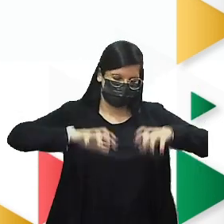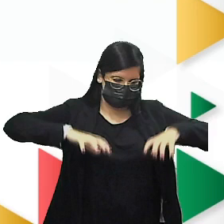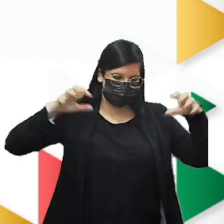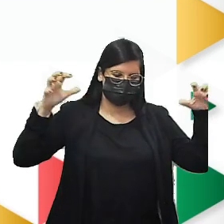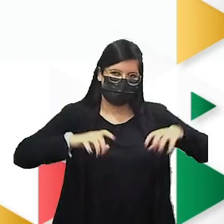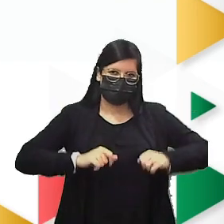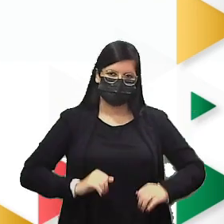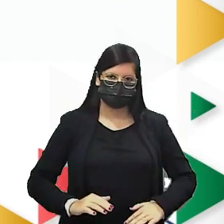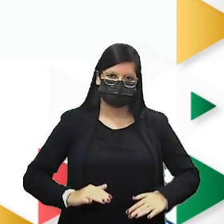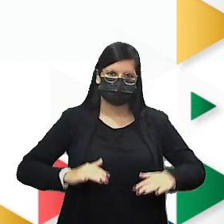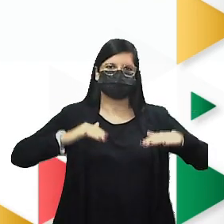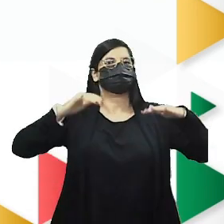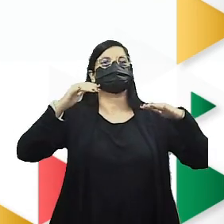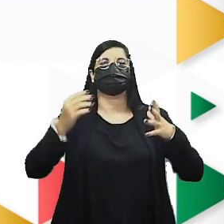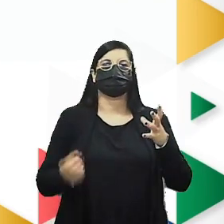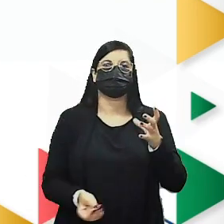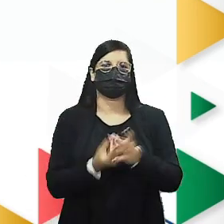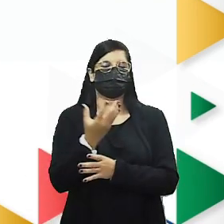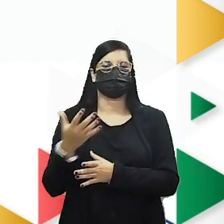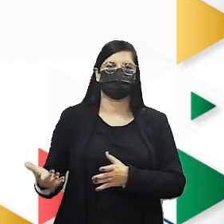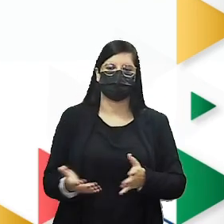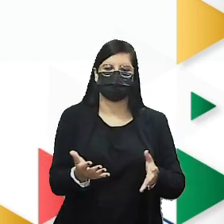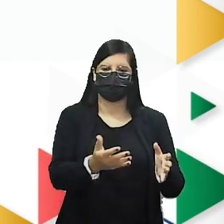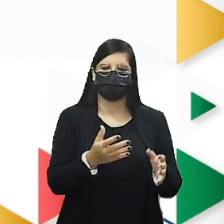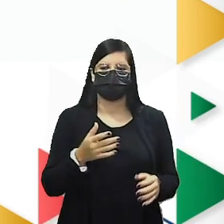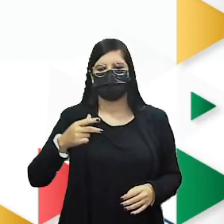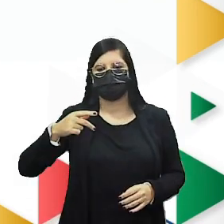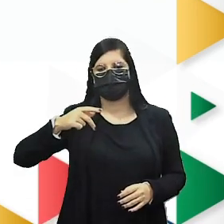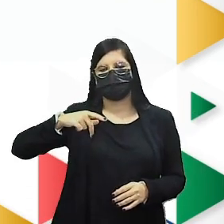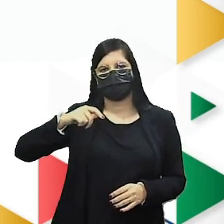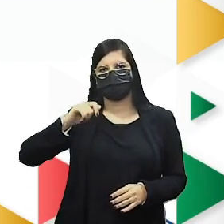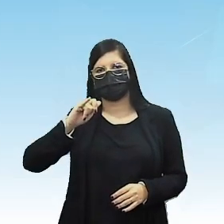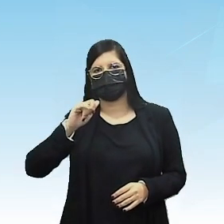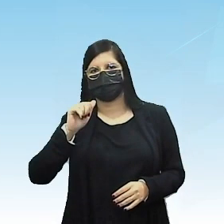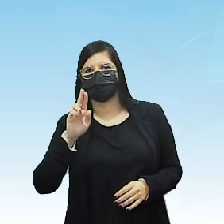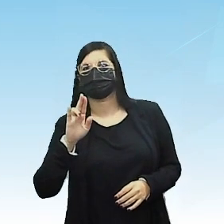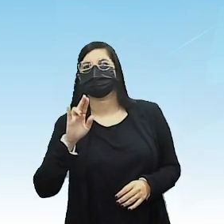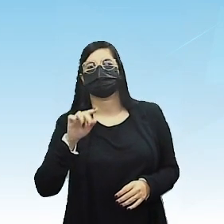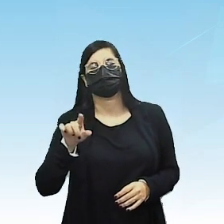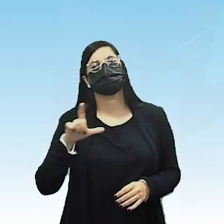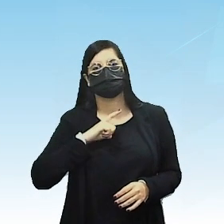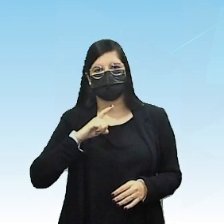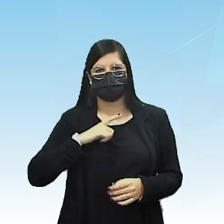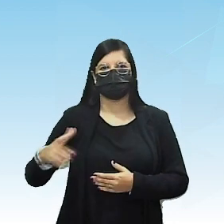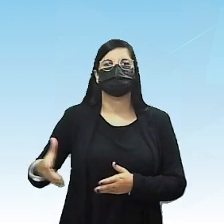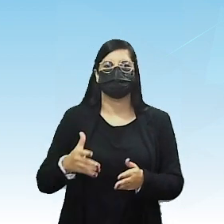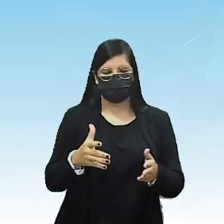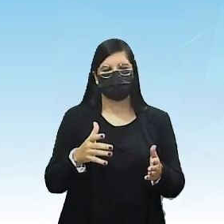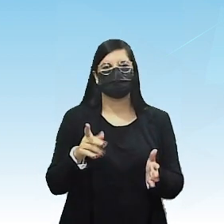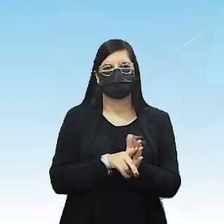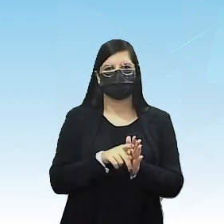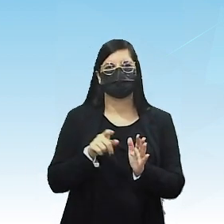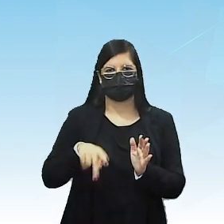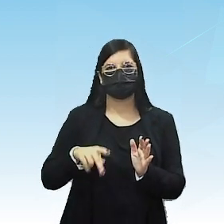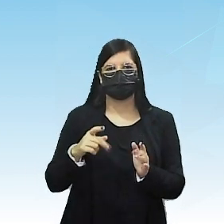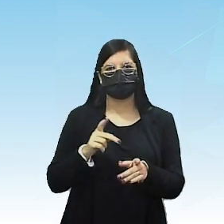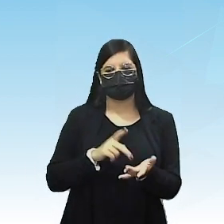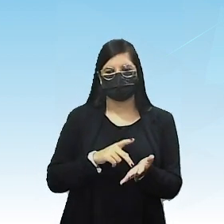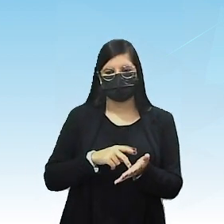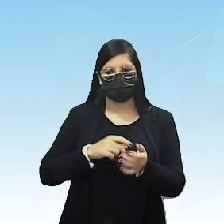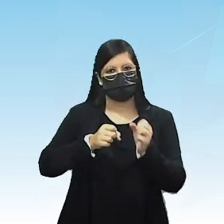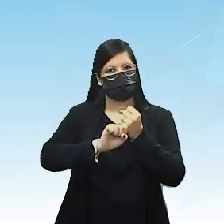que nascia o rio Paranaguá, no Piauí. Então, mais ou menos, existe esse rio no Piauí, né, enorme, é